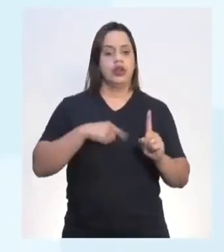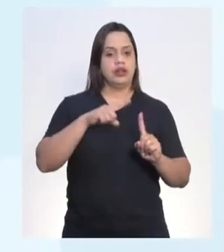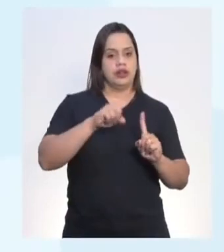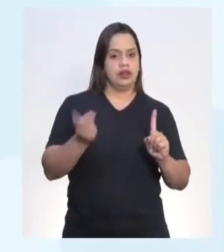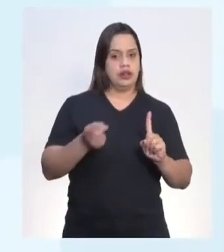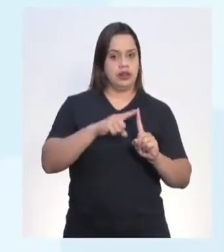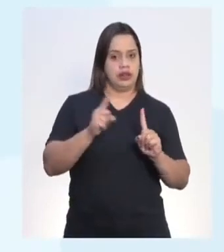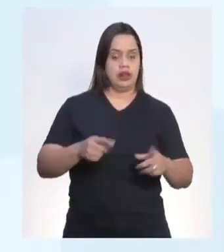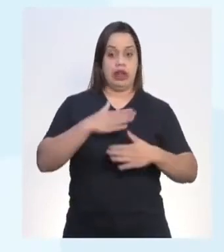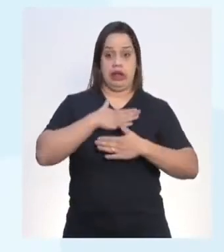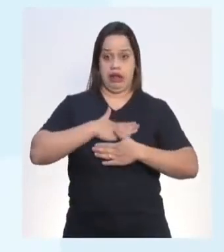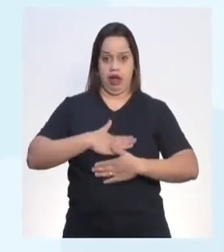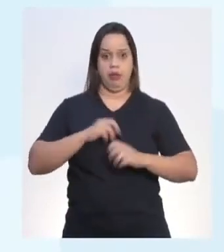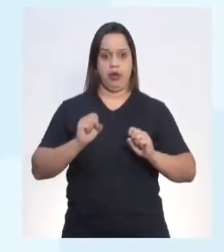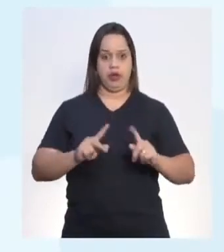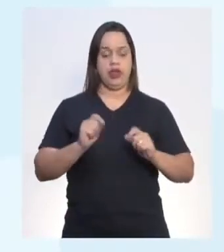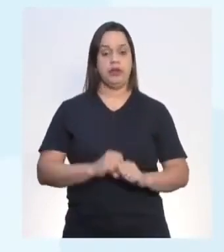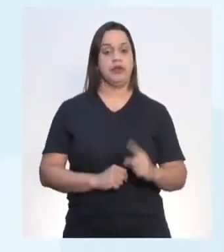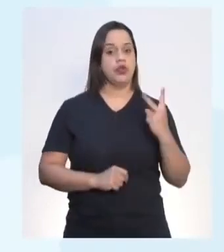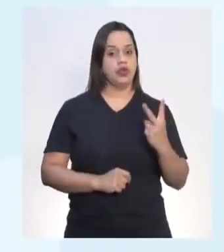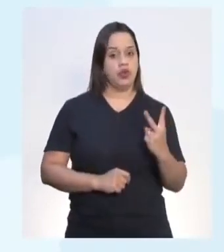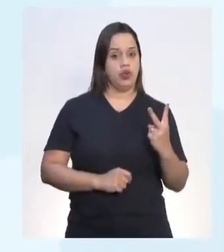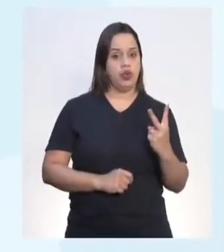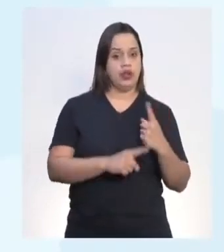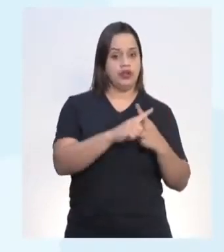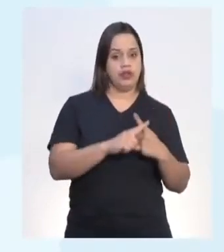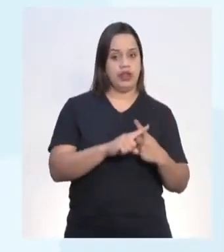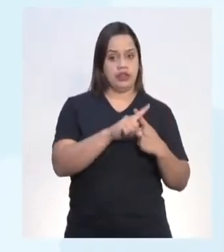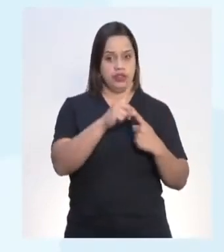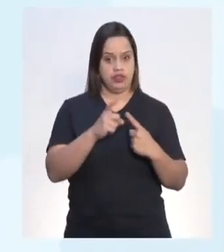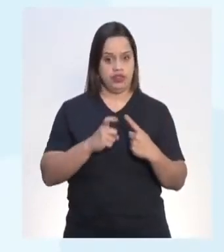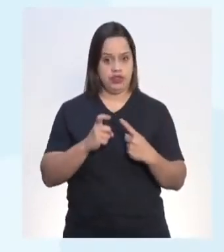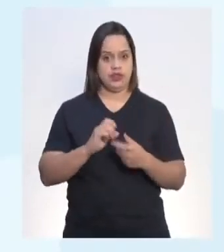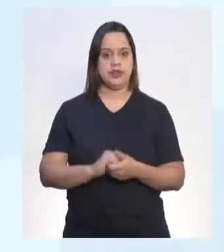distributivas calmamente, tá bom? 2 vezes x